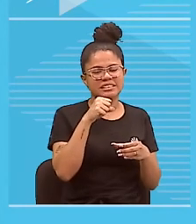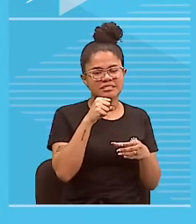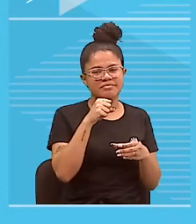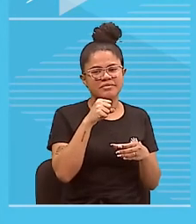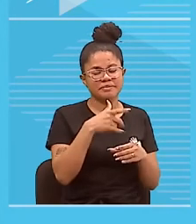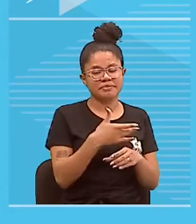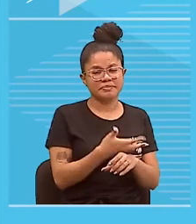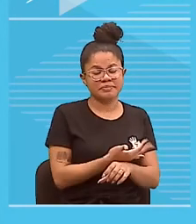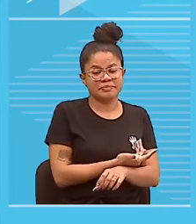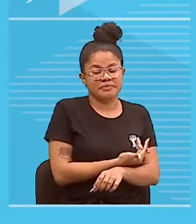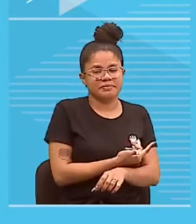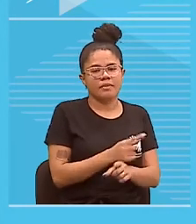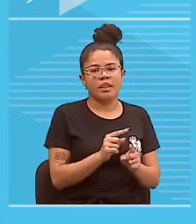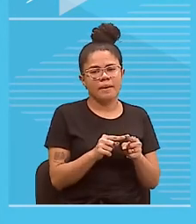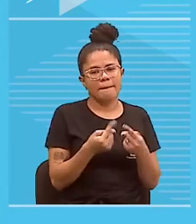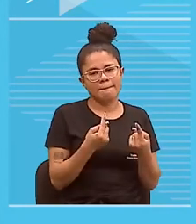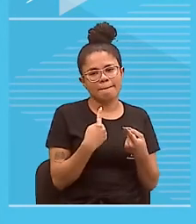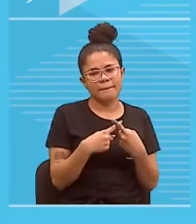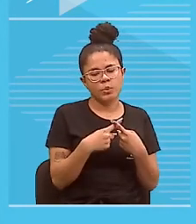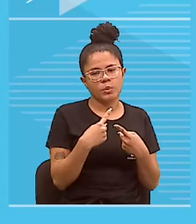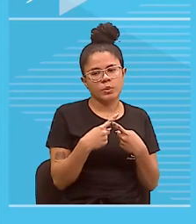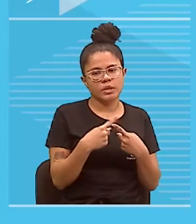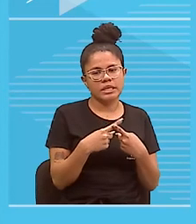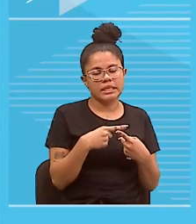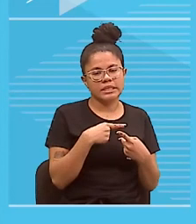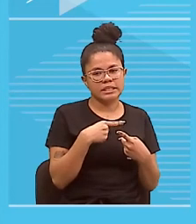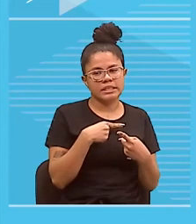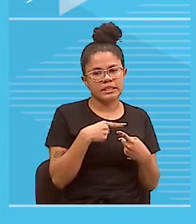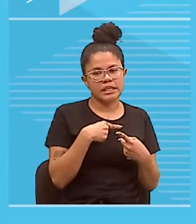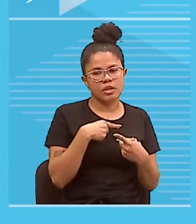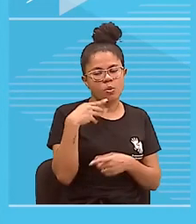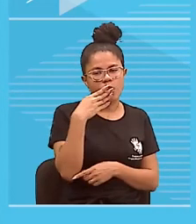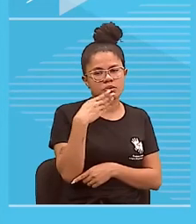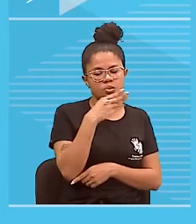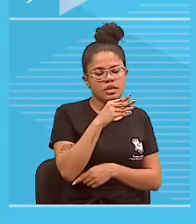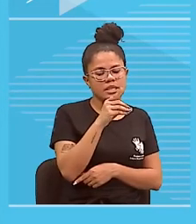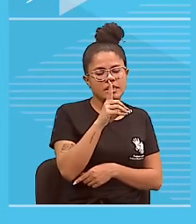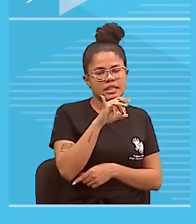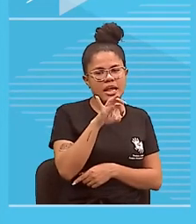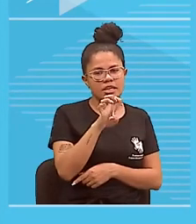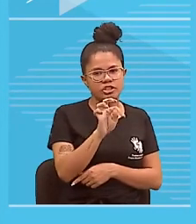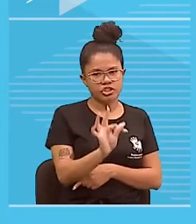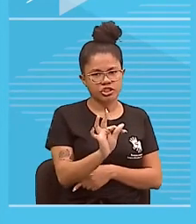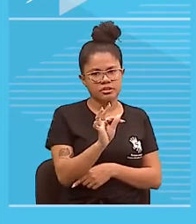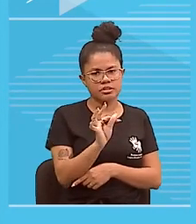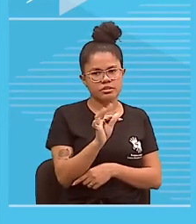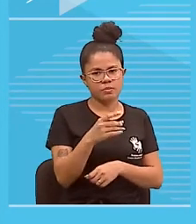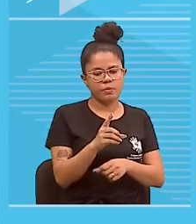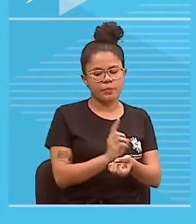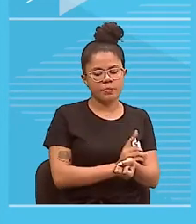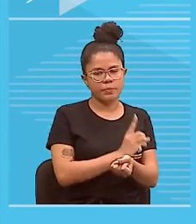karipuna mesmo mas é por conta do adoçante se você botar a Gotinha de adoçante